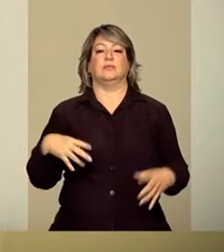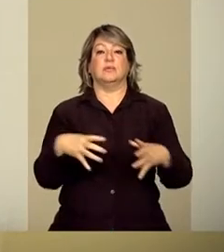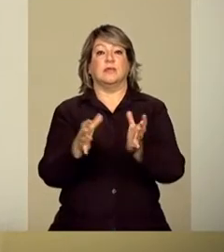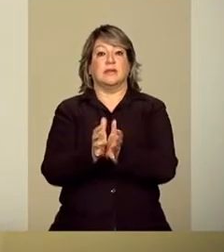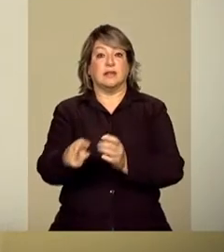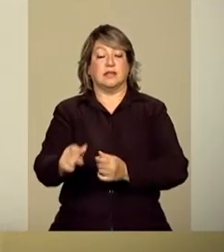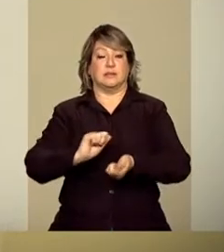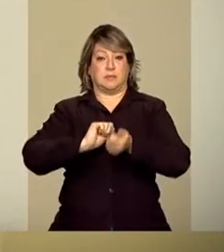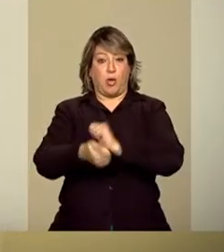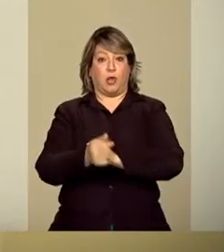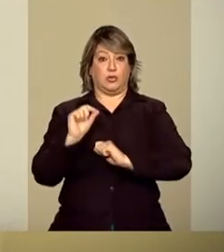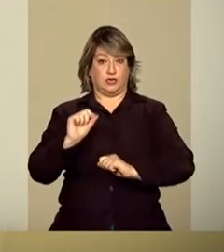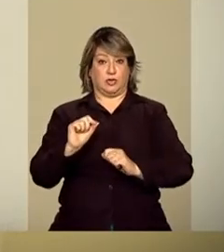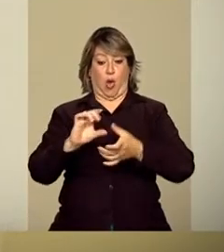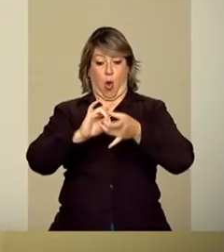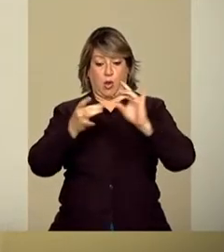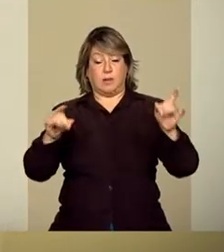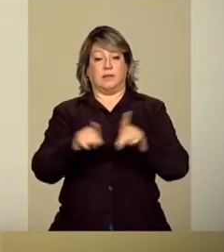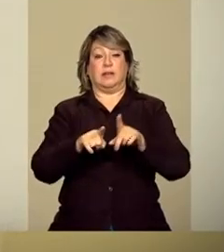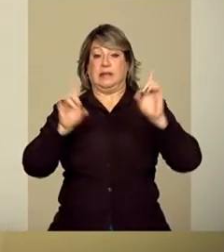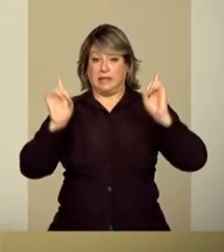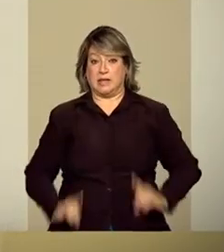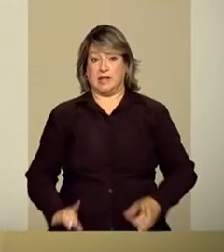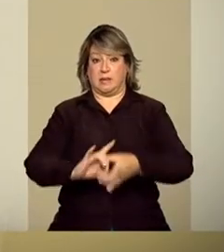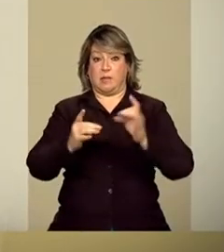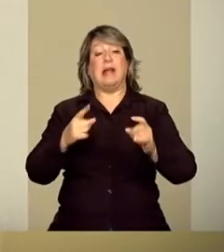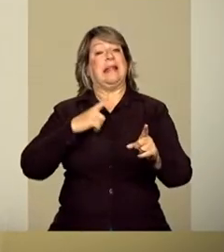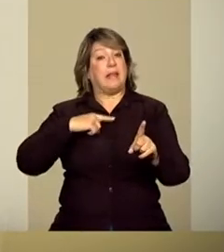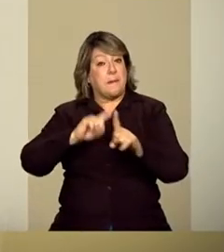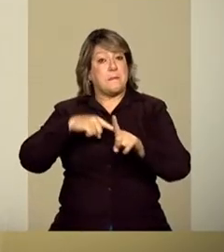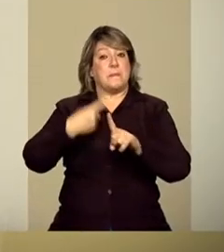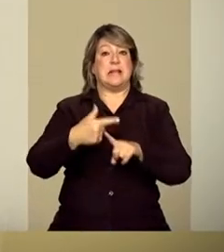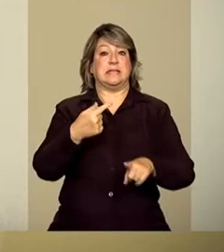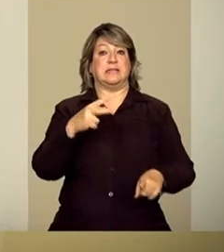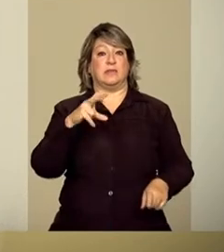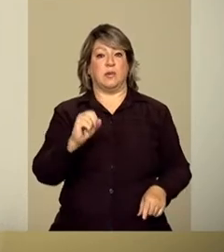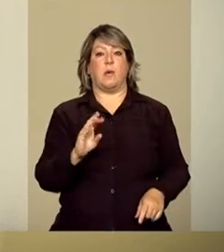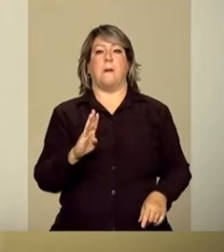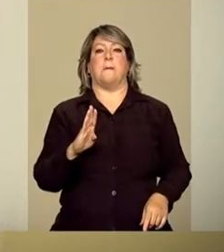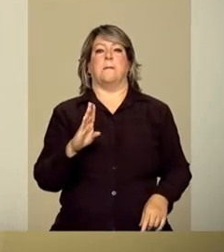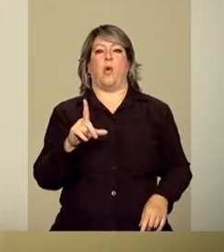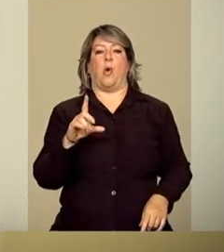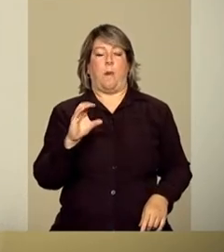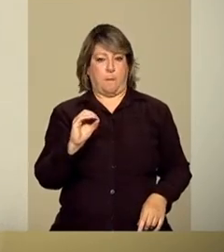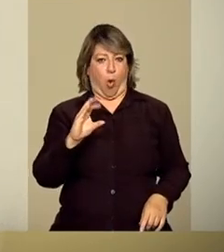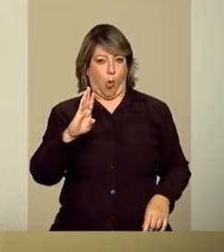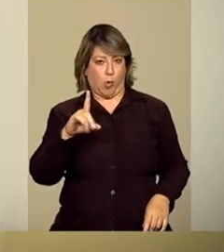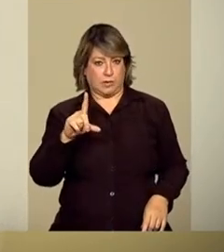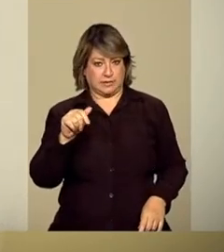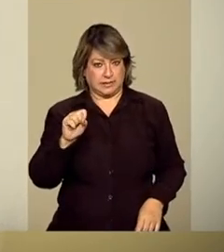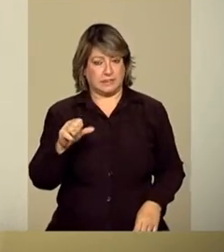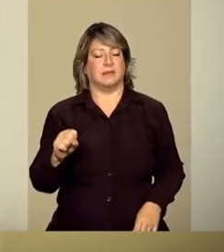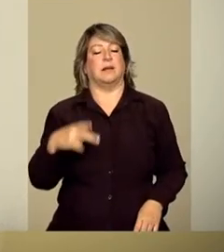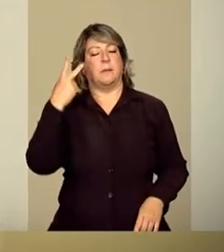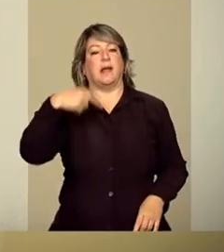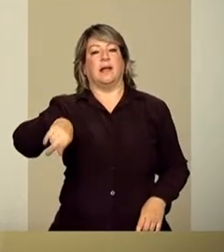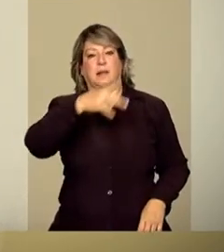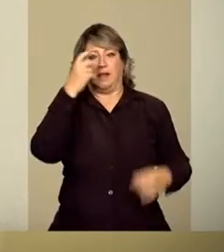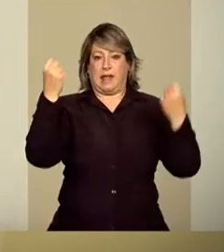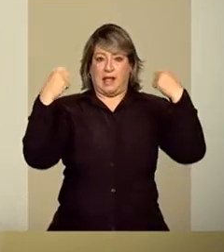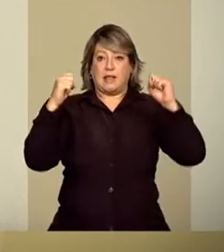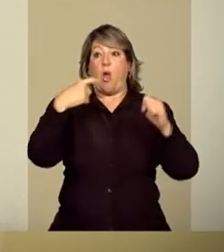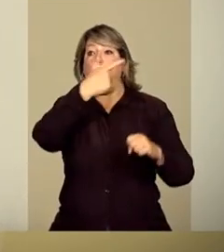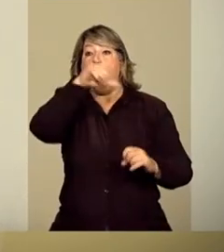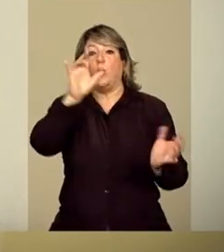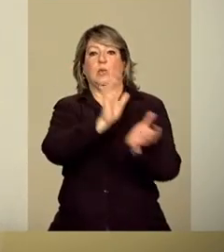e paralímpicos. Temos ainda, Luciano, mais 750 bolsas para atletas de outras modalidades